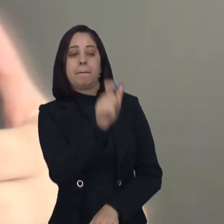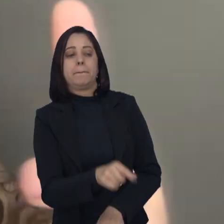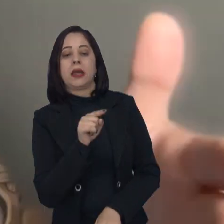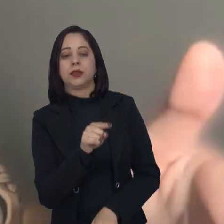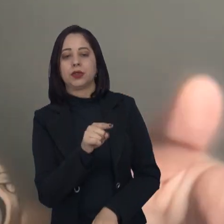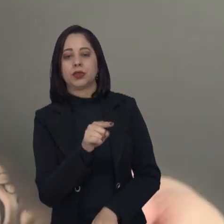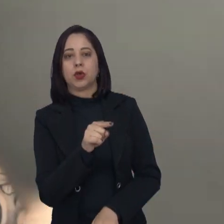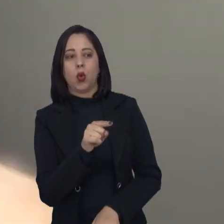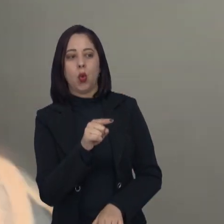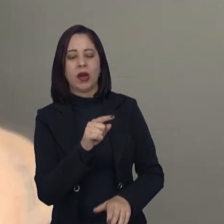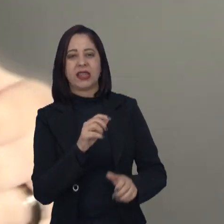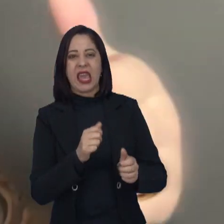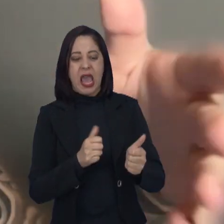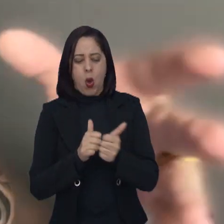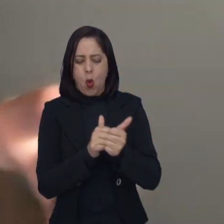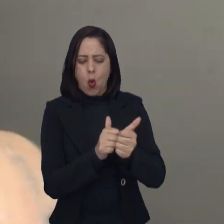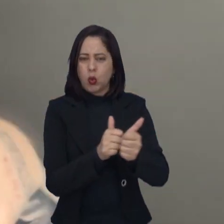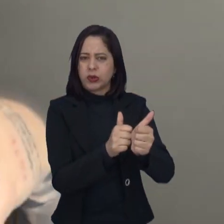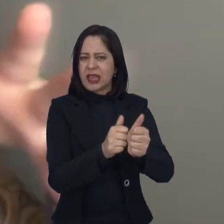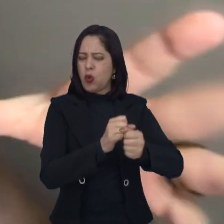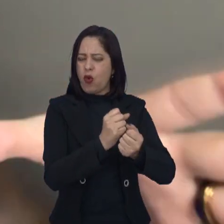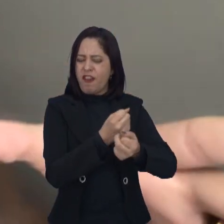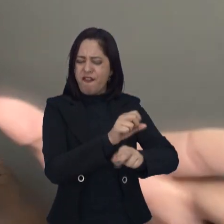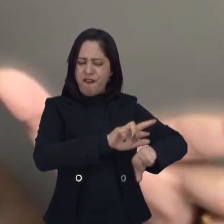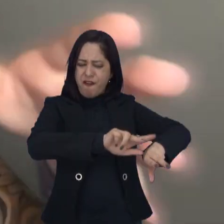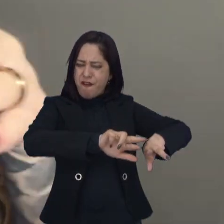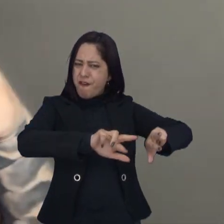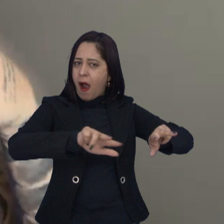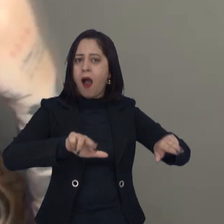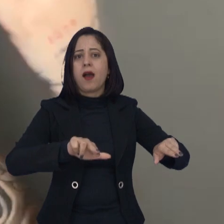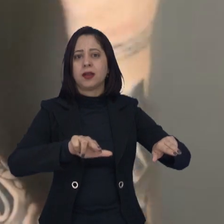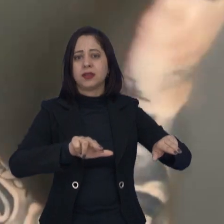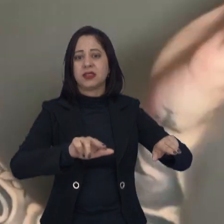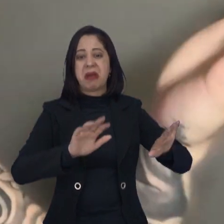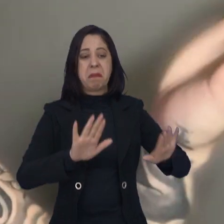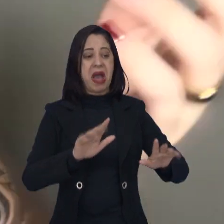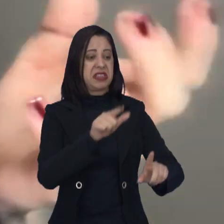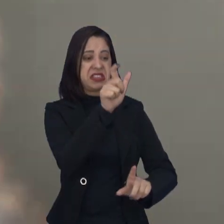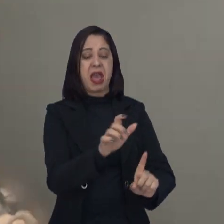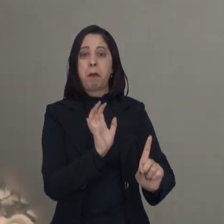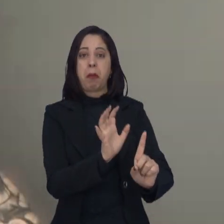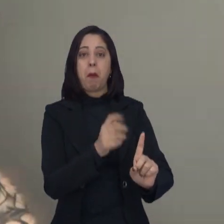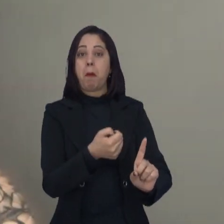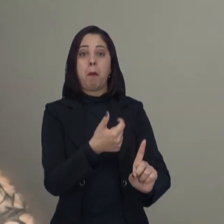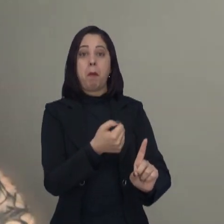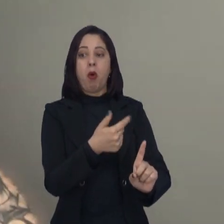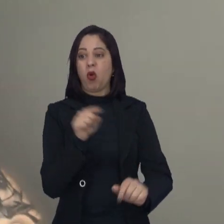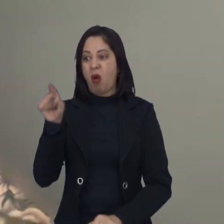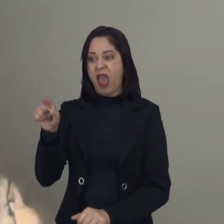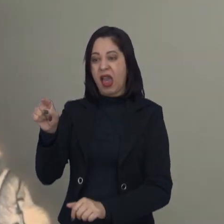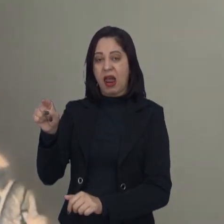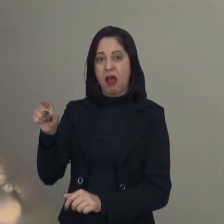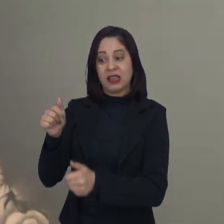um número alto de seguidores, alto de gente que acompanha ela, mas não influencia tanto quanto alguém que tem um número